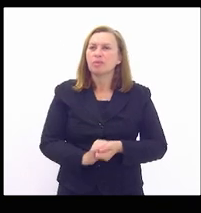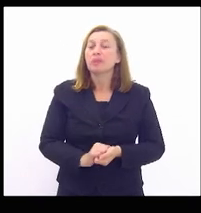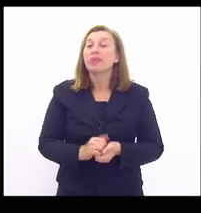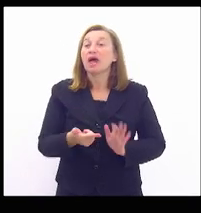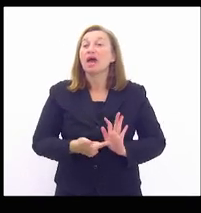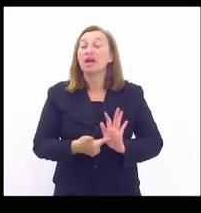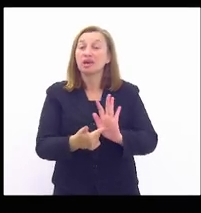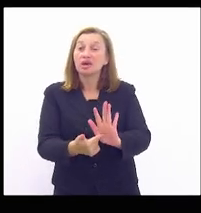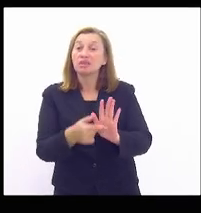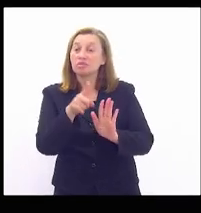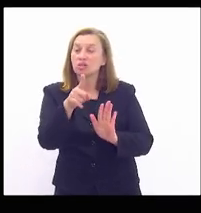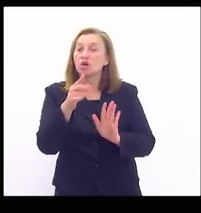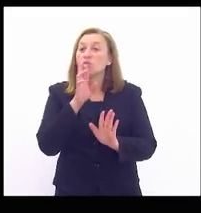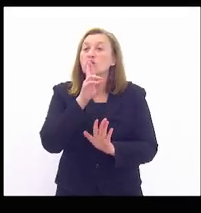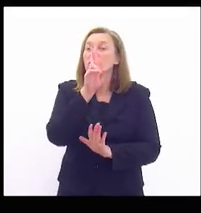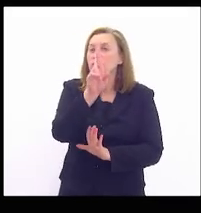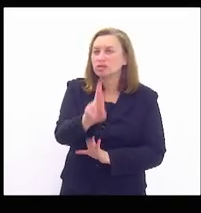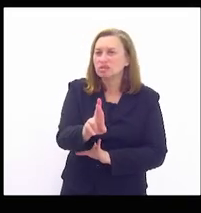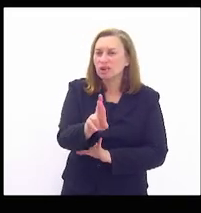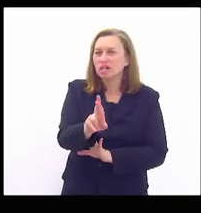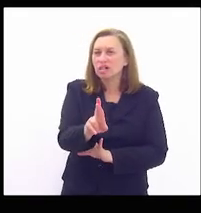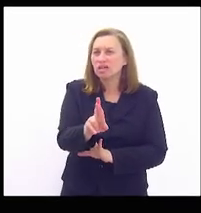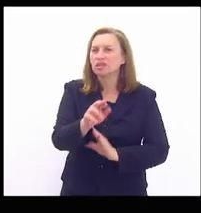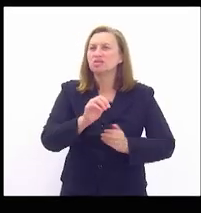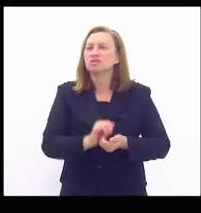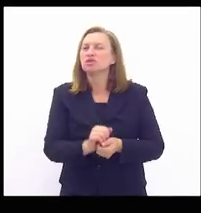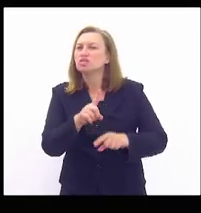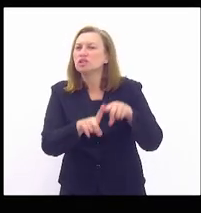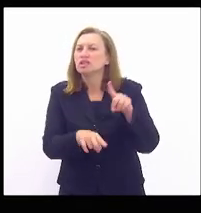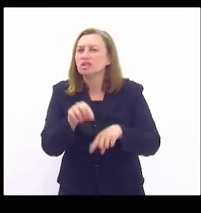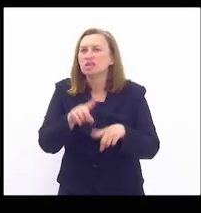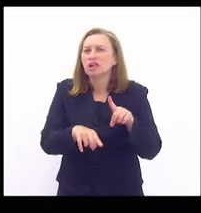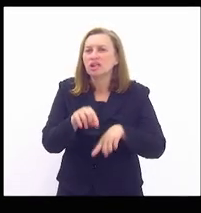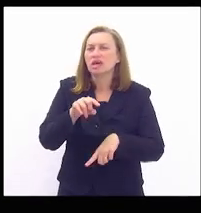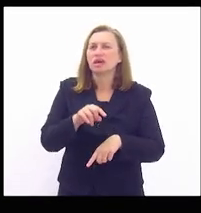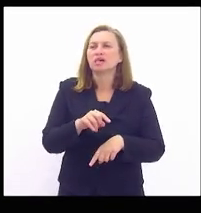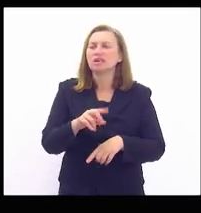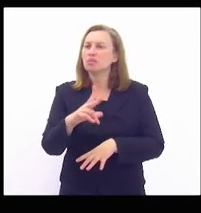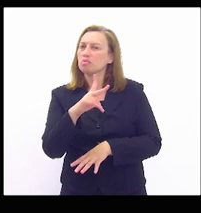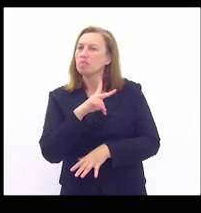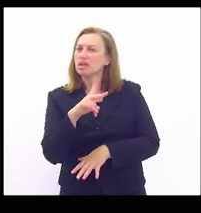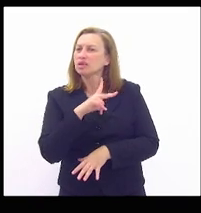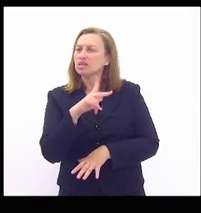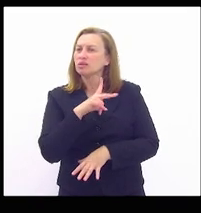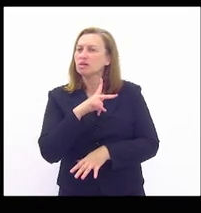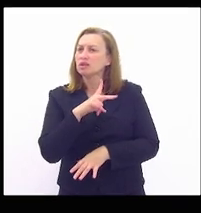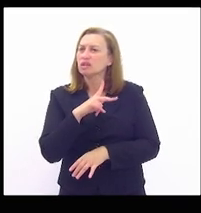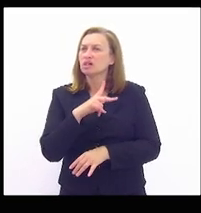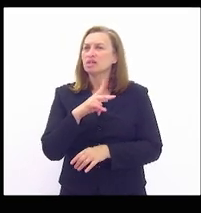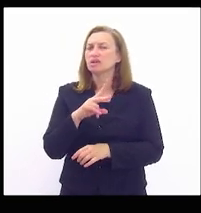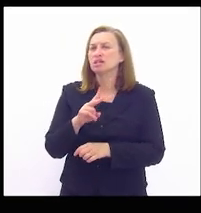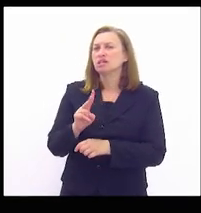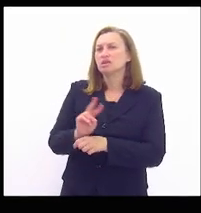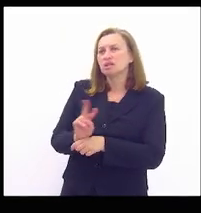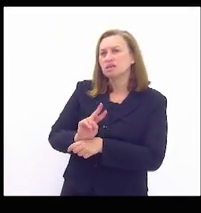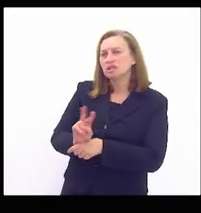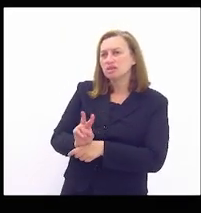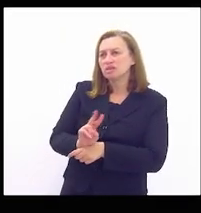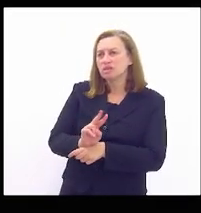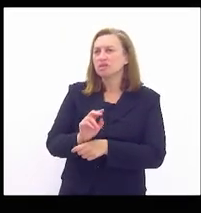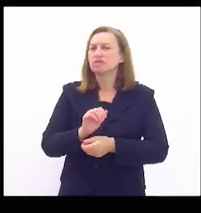mostramos os resultados de materiais particulados nas nossas estações semiautomáticas, e